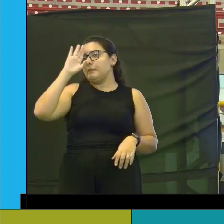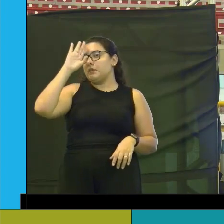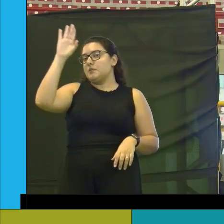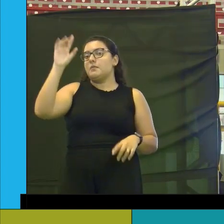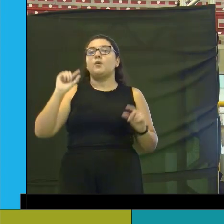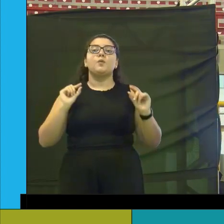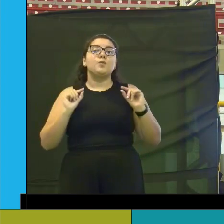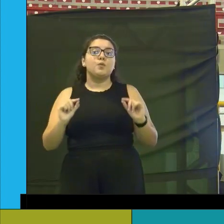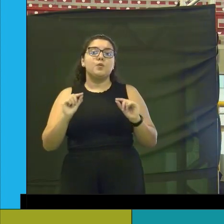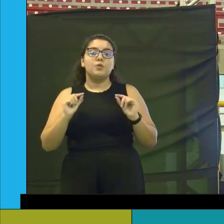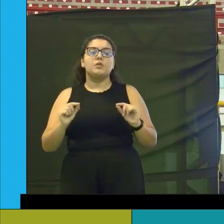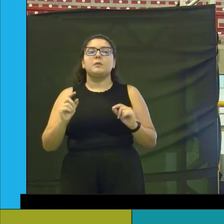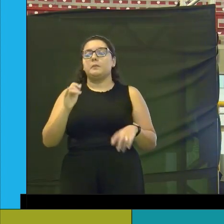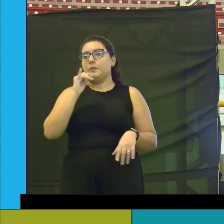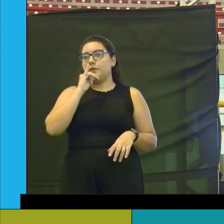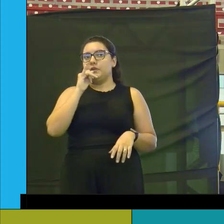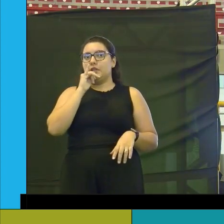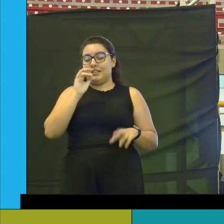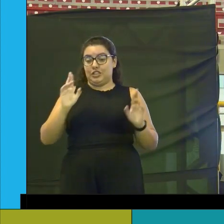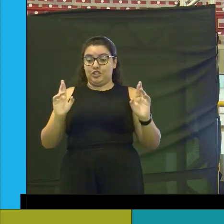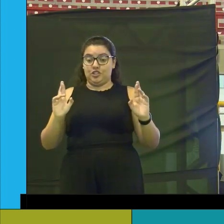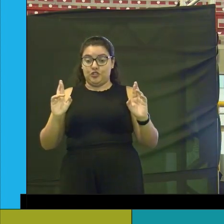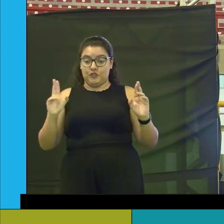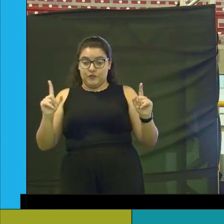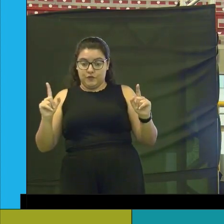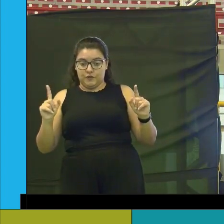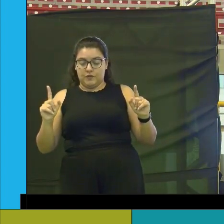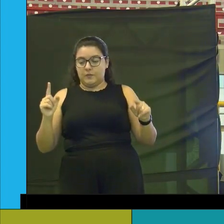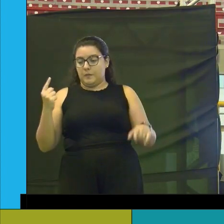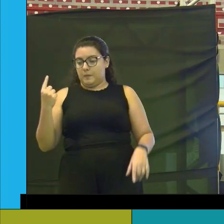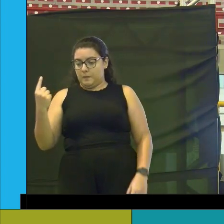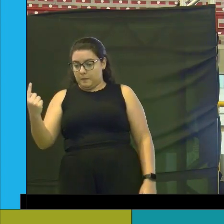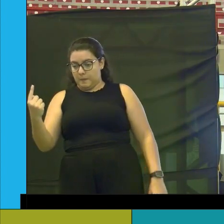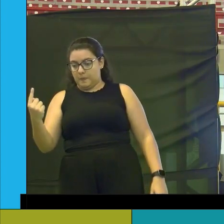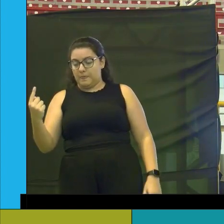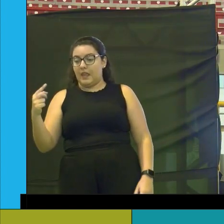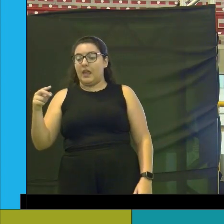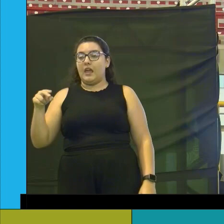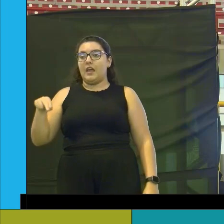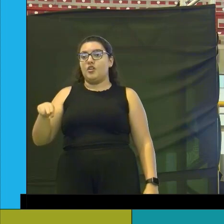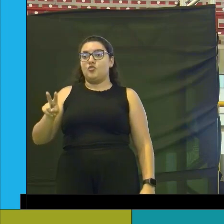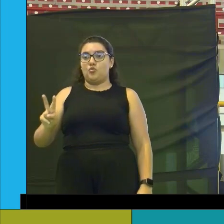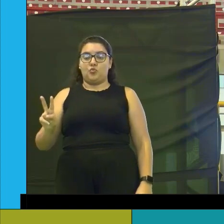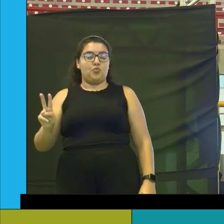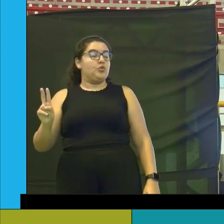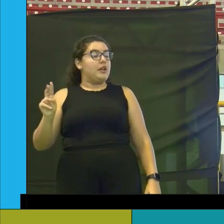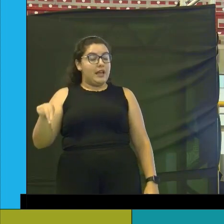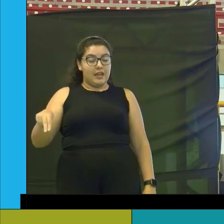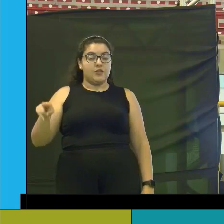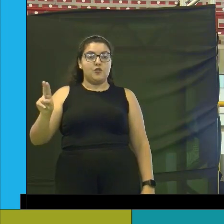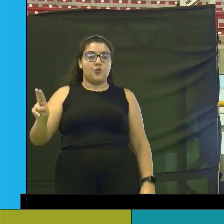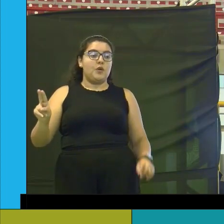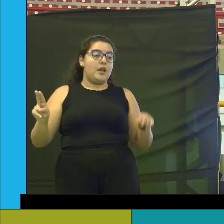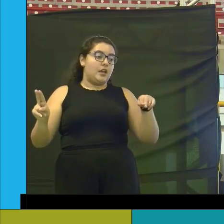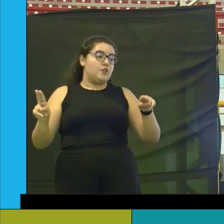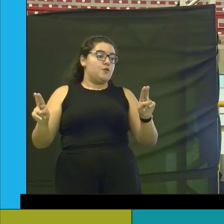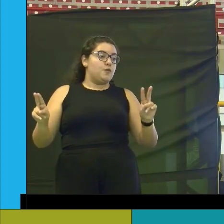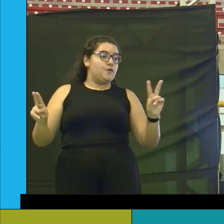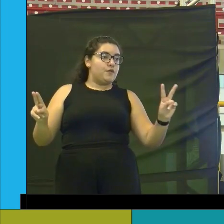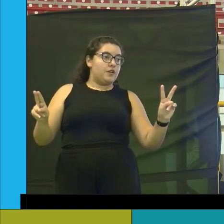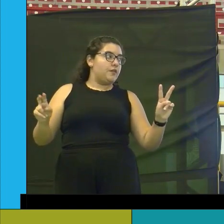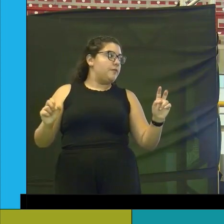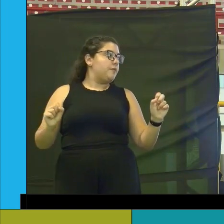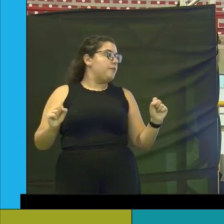principalmente, diferenciar o quê? O que é um MU do que é um MUV. O